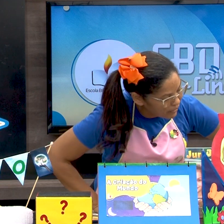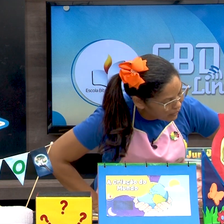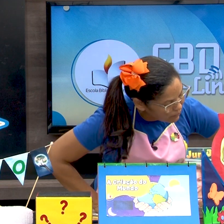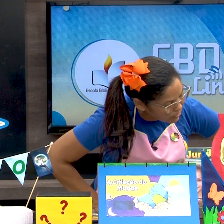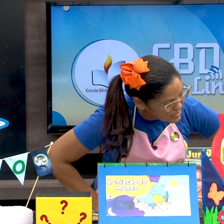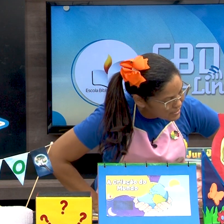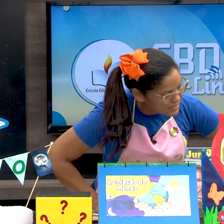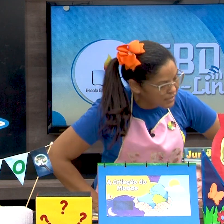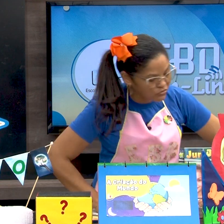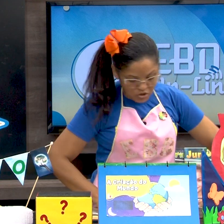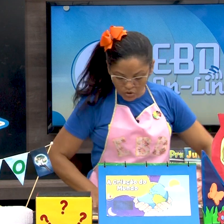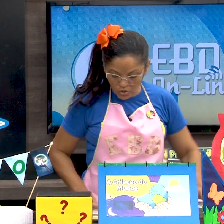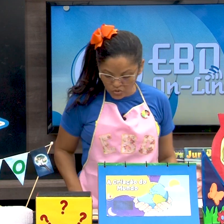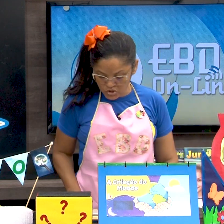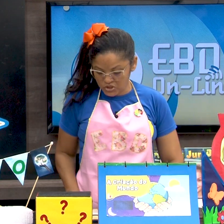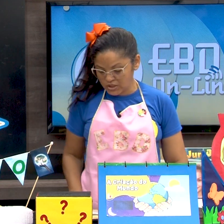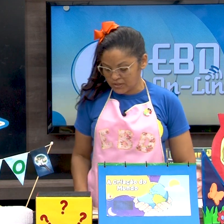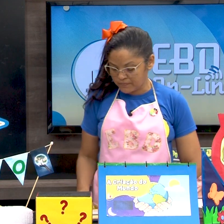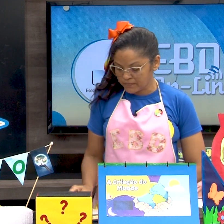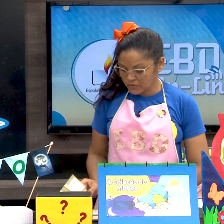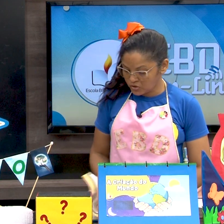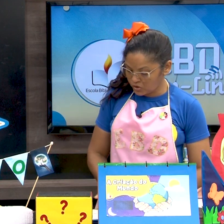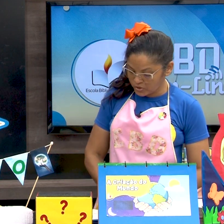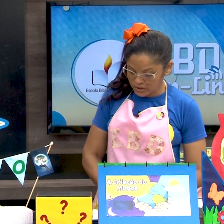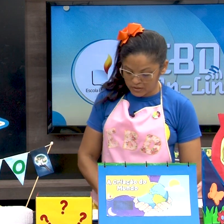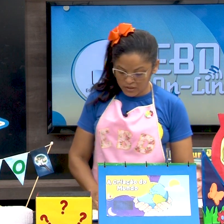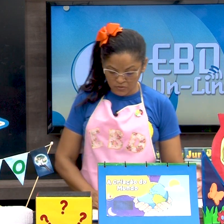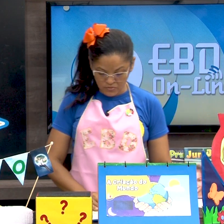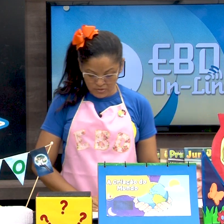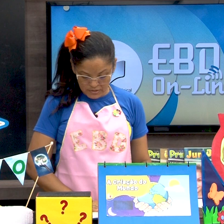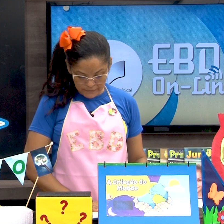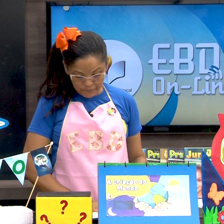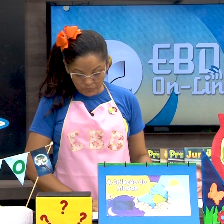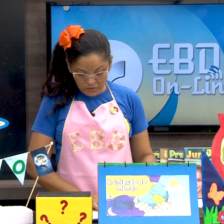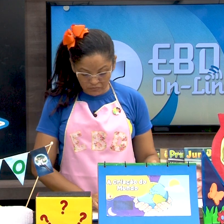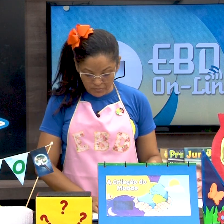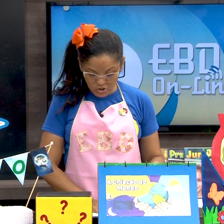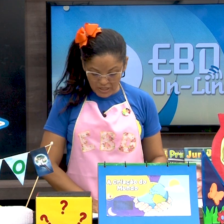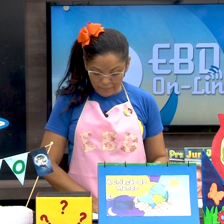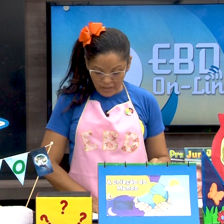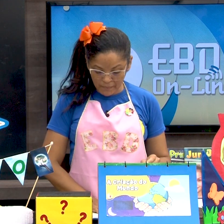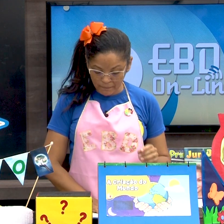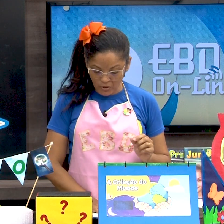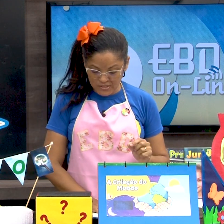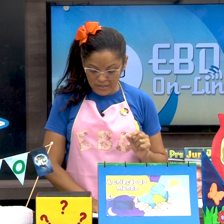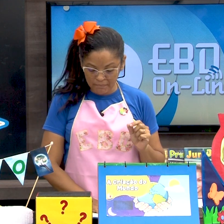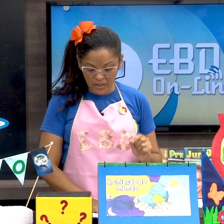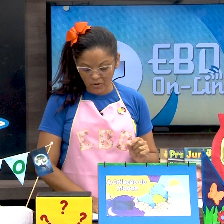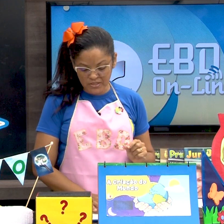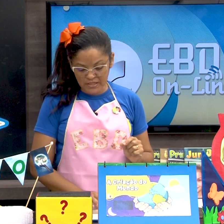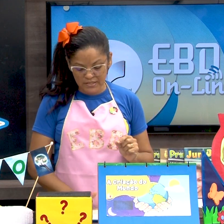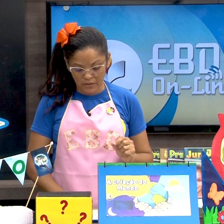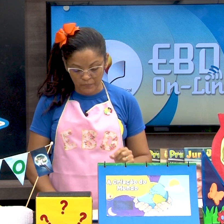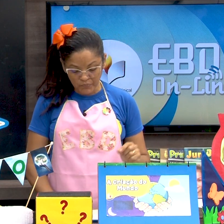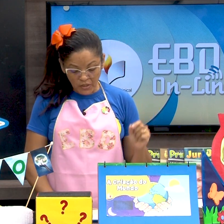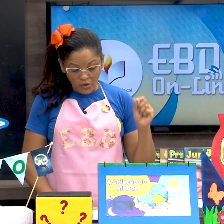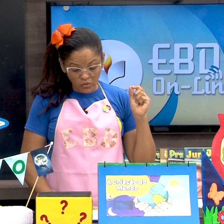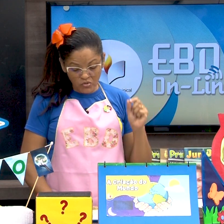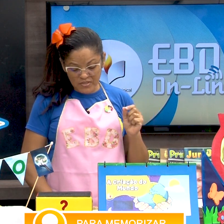nossa memorização de hoje glória a Deus então vamos lá para a nossa